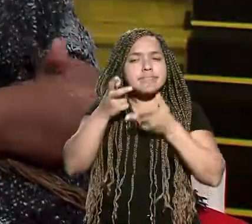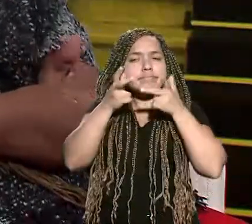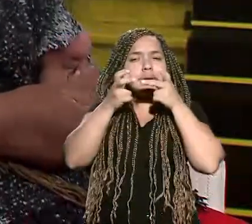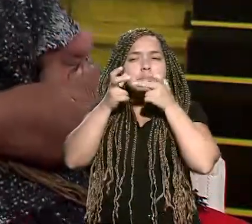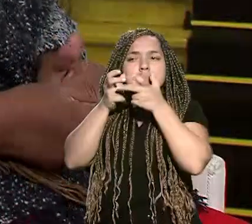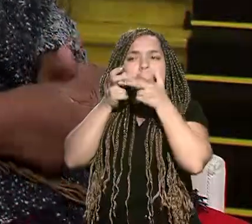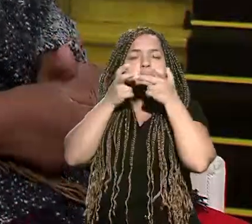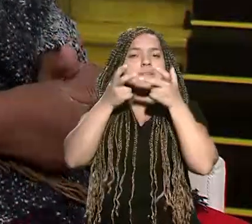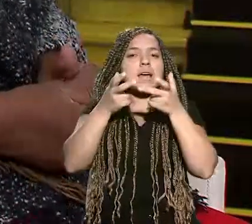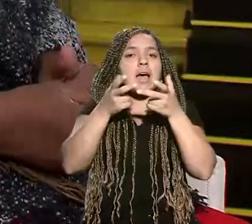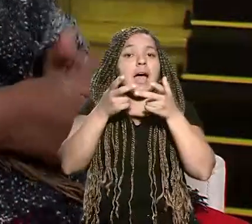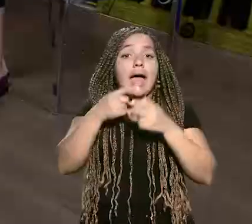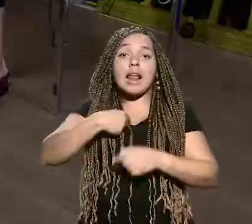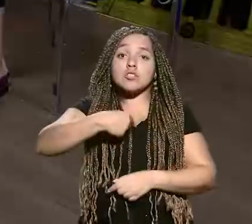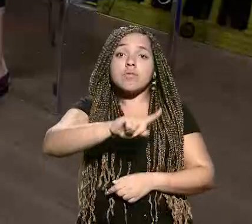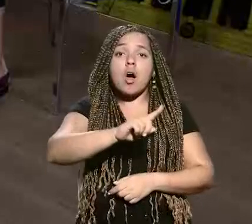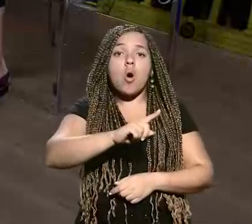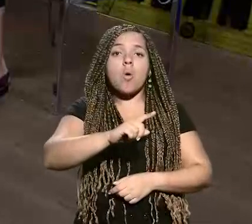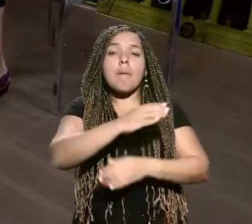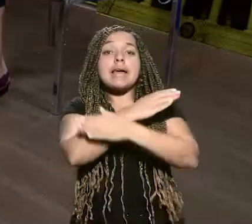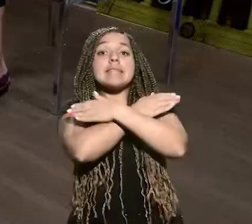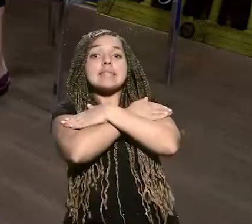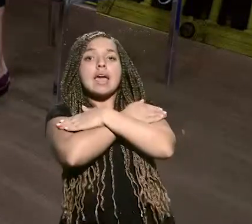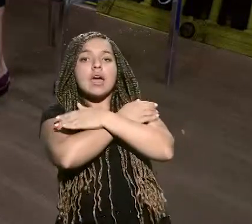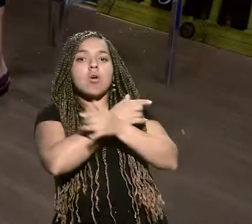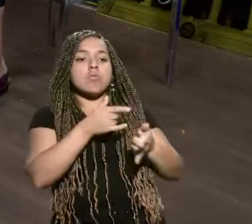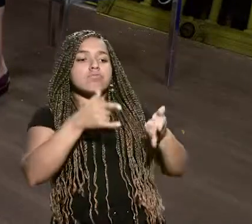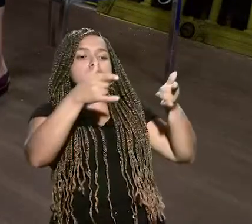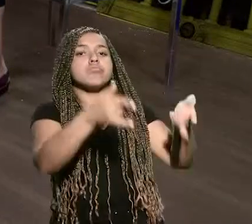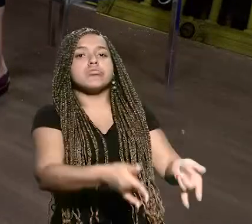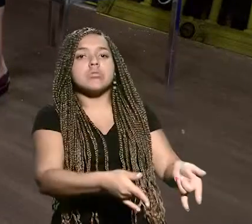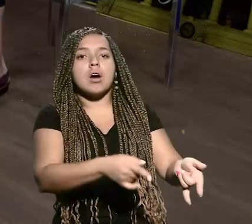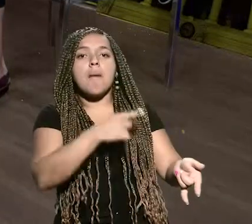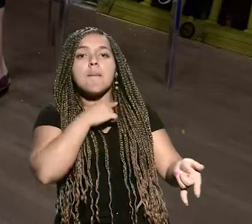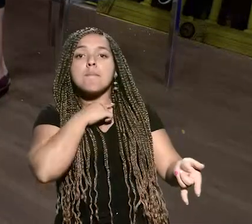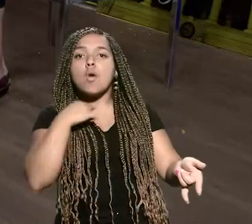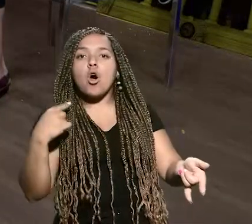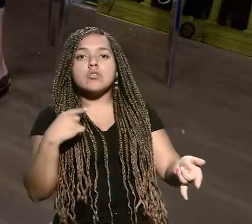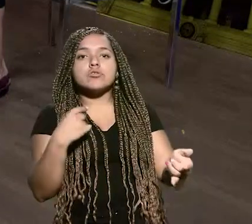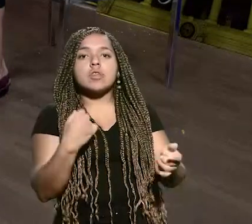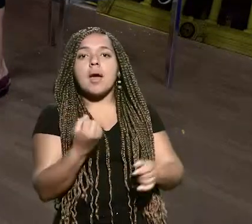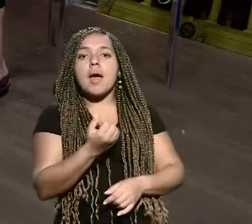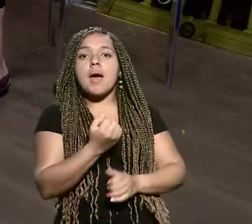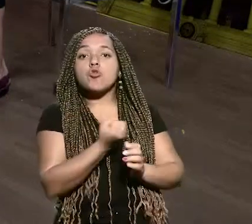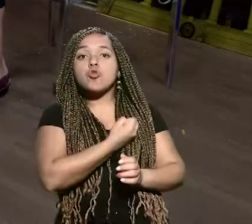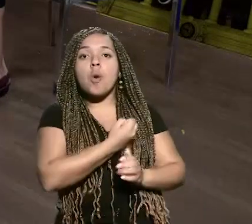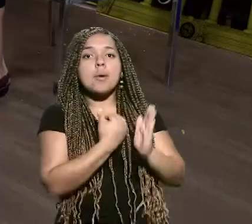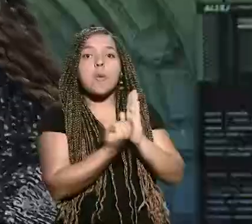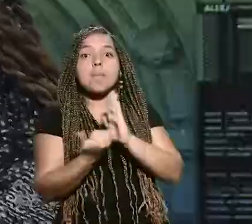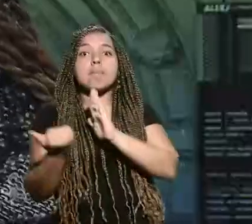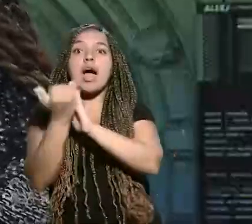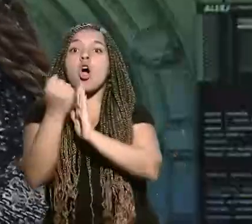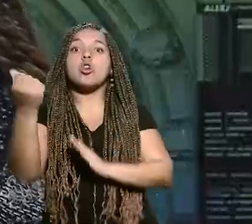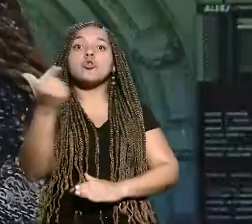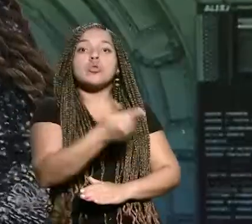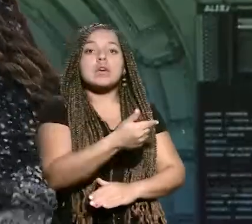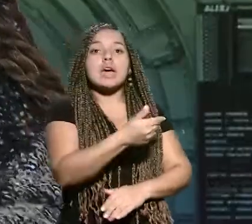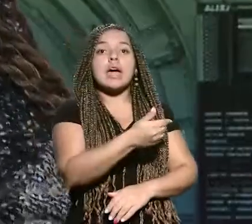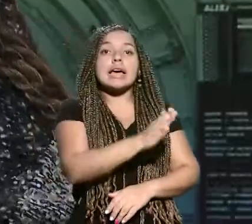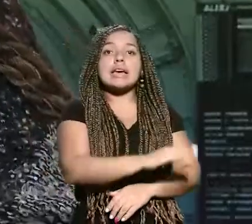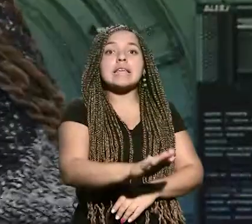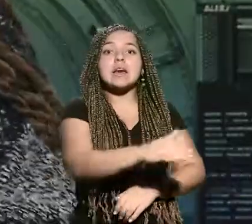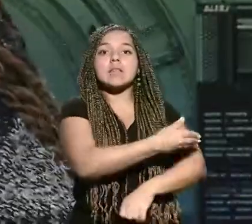entender os problemas e as vicissitudes que esse grupo sofre. Então, com certeza, o contexto, a conjuntura política do